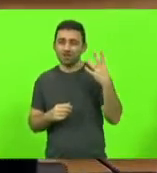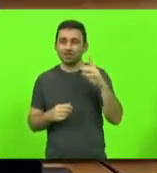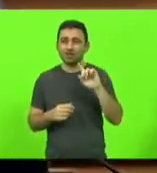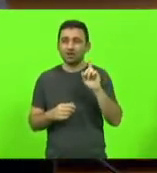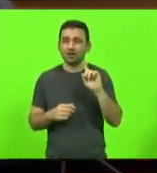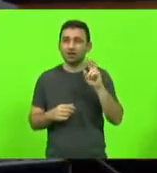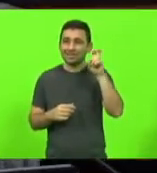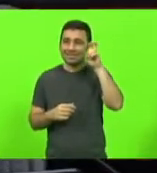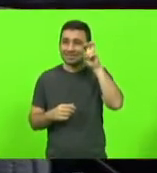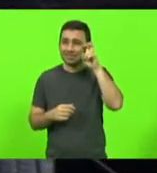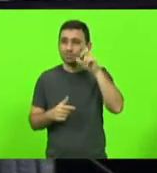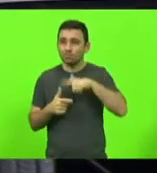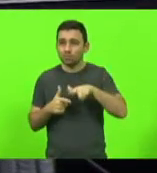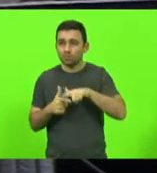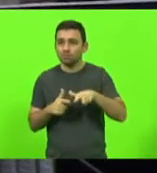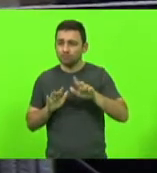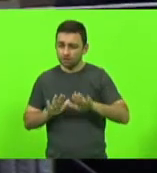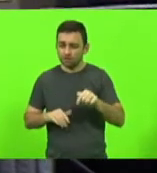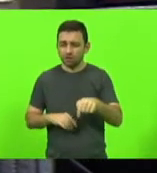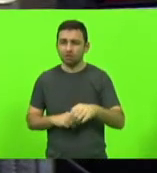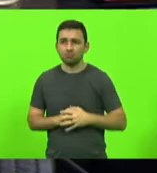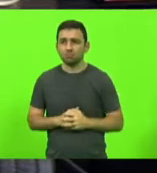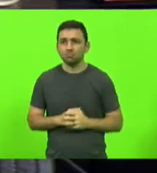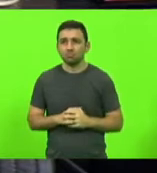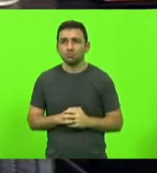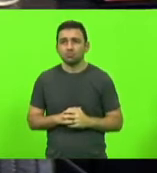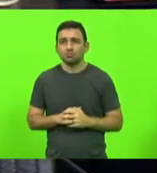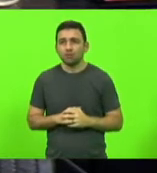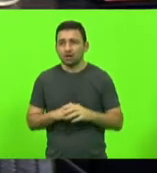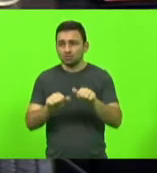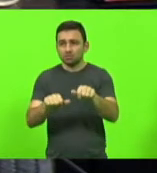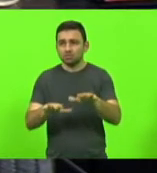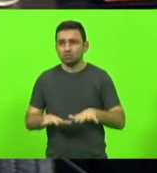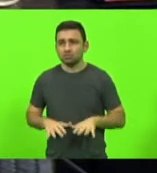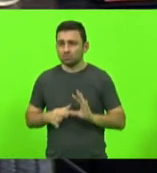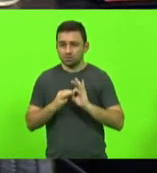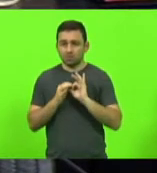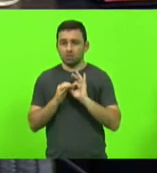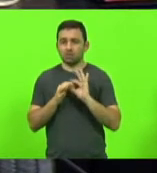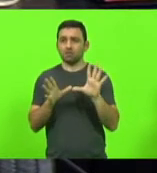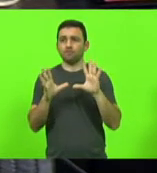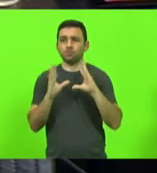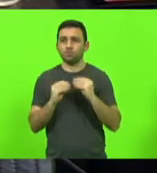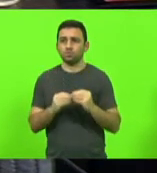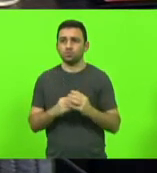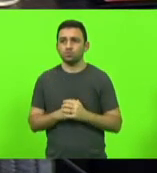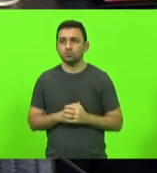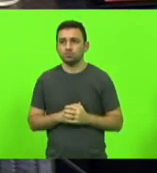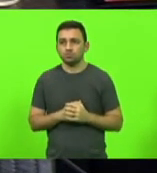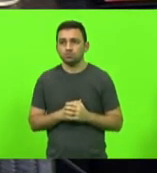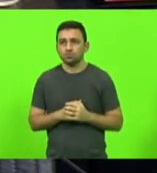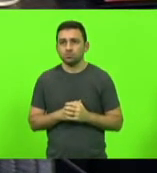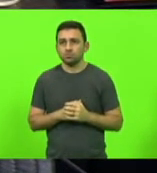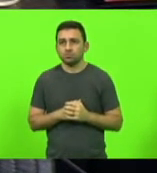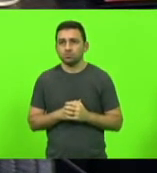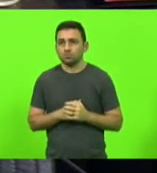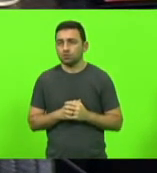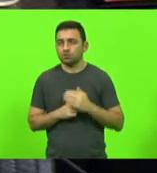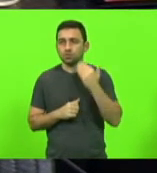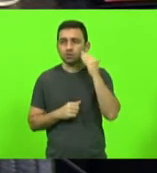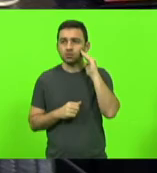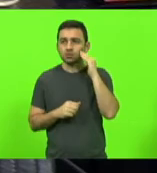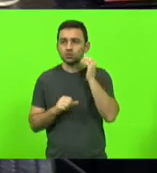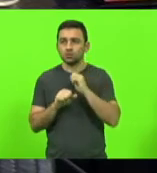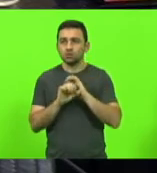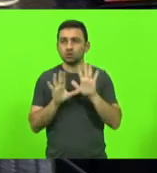ou ter algum problema, que fique aqui. Né? A sessão vai estar aberta para todo mundo. Pronto, óbvio, eu não estou entendendo